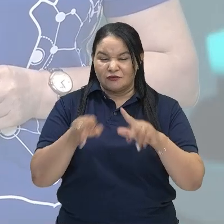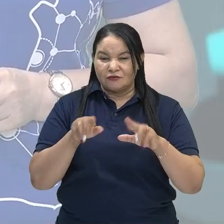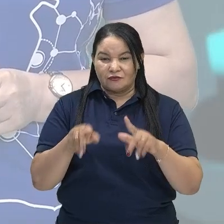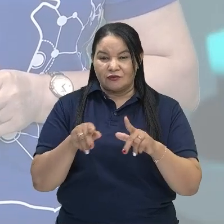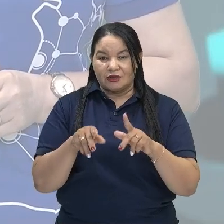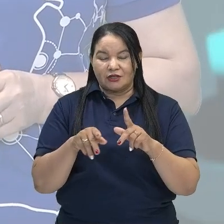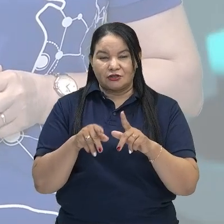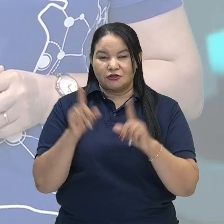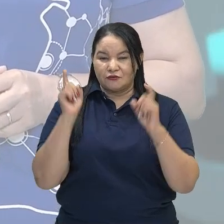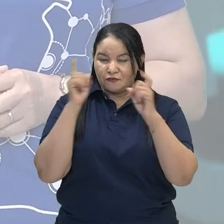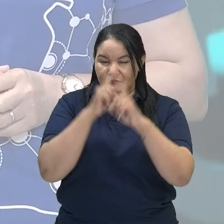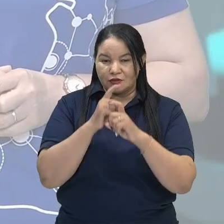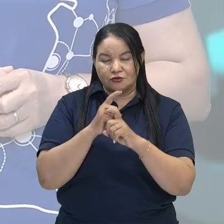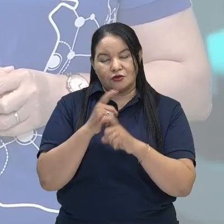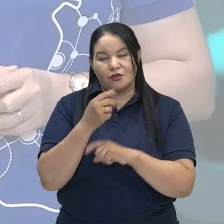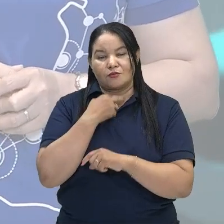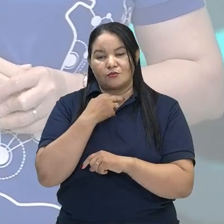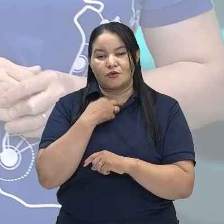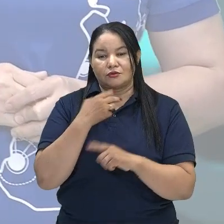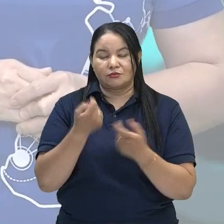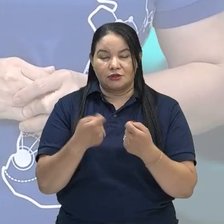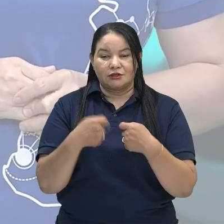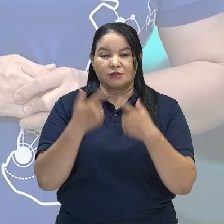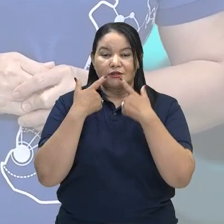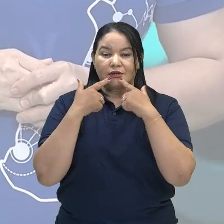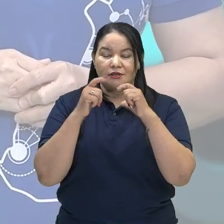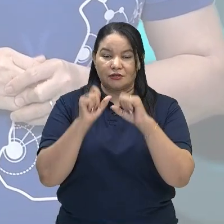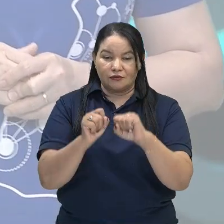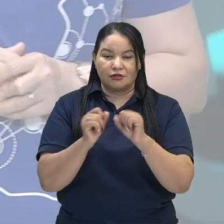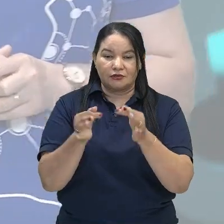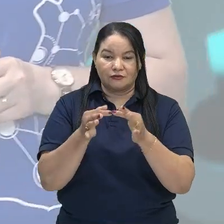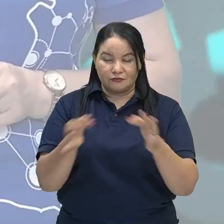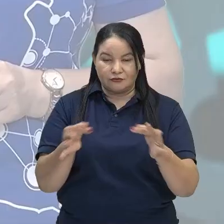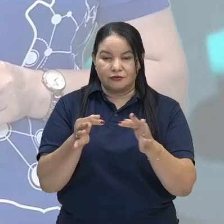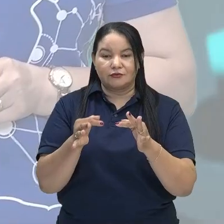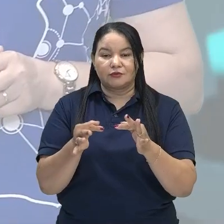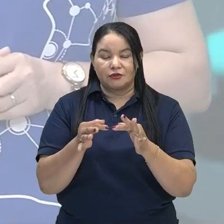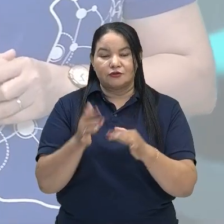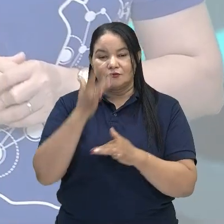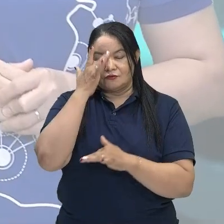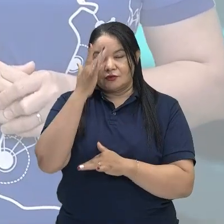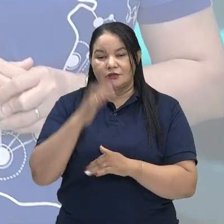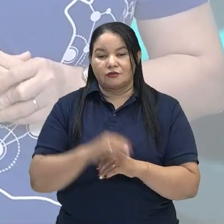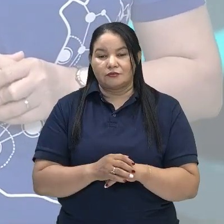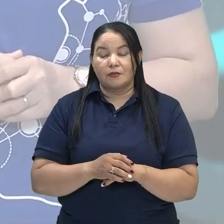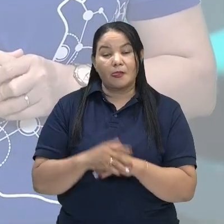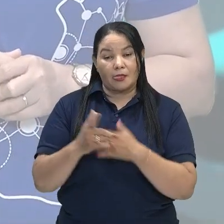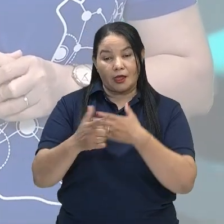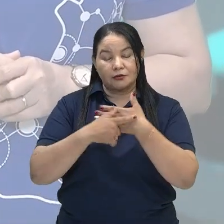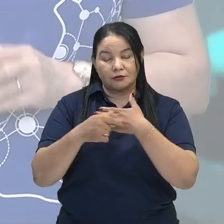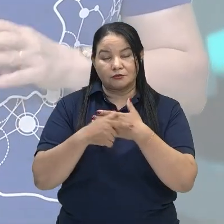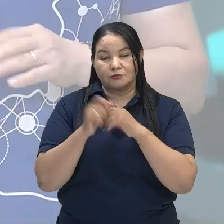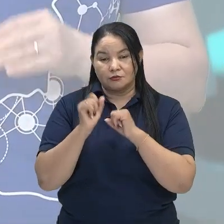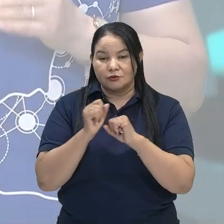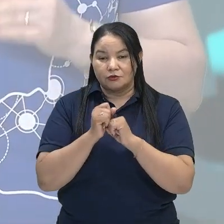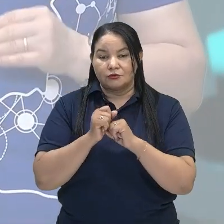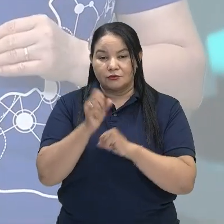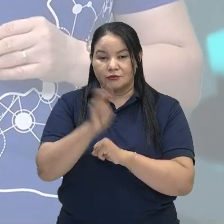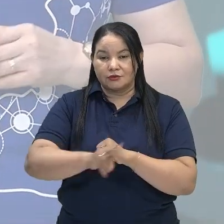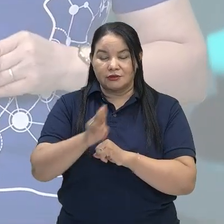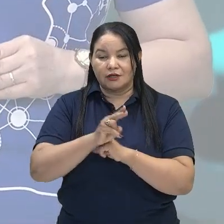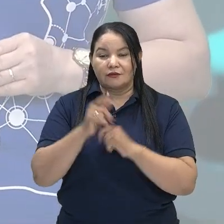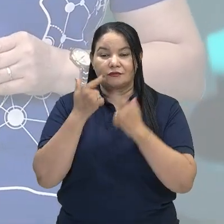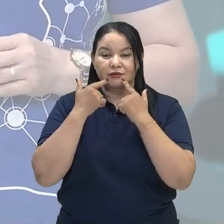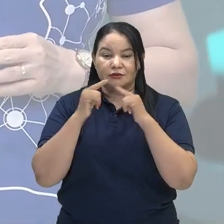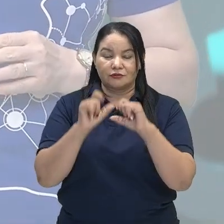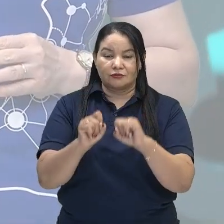difícil apreensão. Por isso, uma linguagem mais sensível é bem-vinda. Então, claro, né, o escritor ele pode utilizar uma linguagem mais